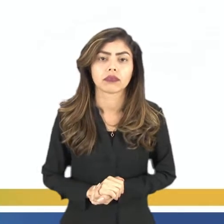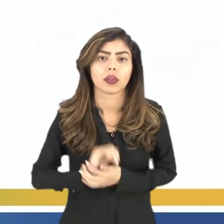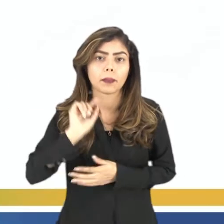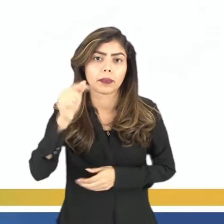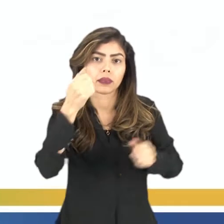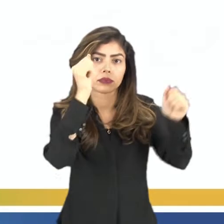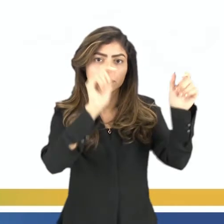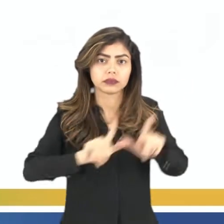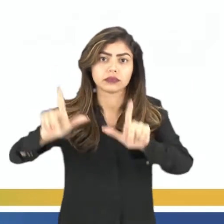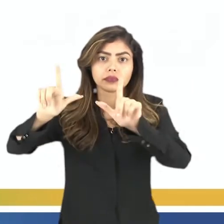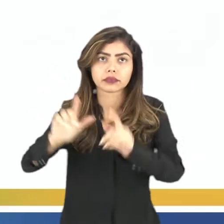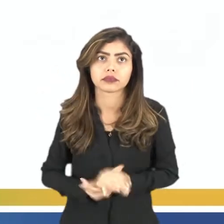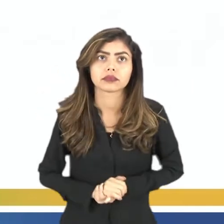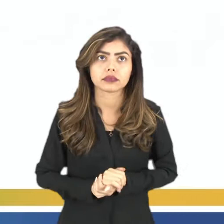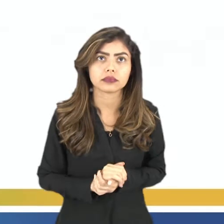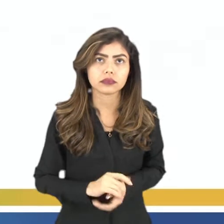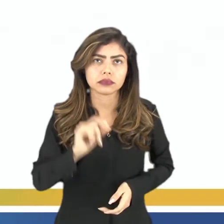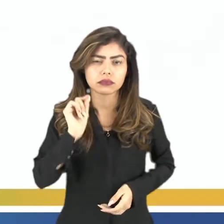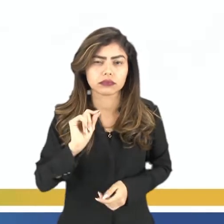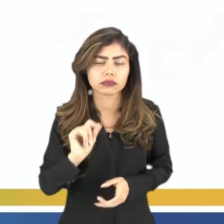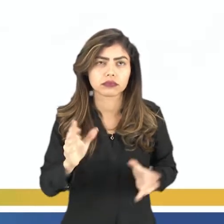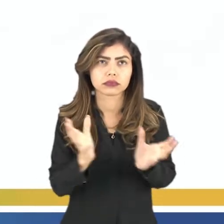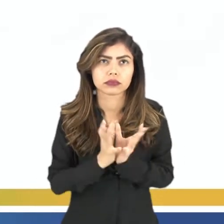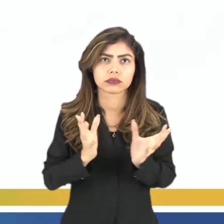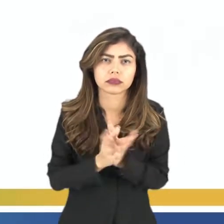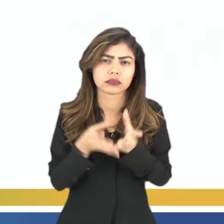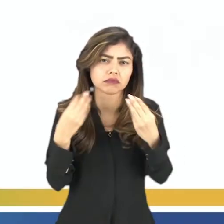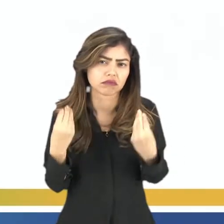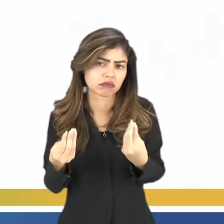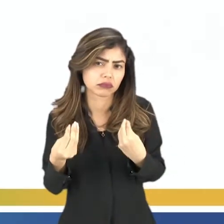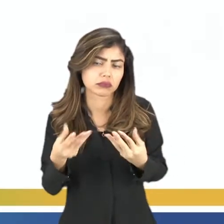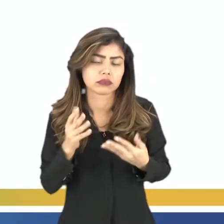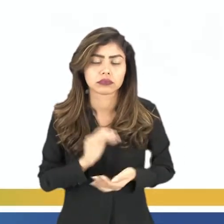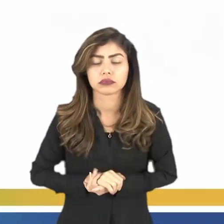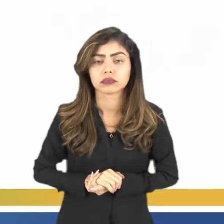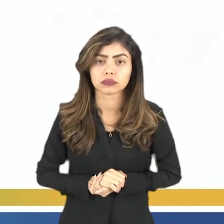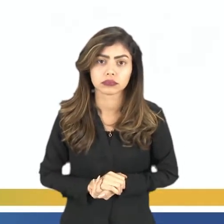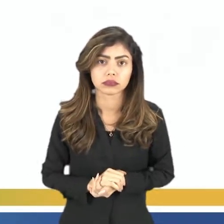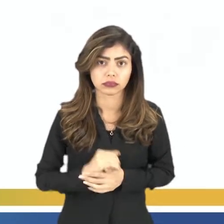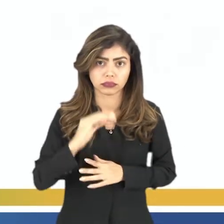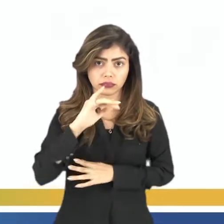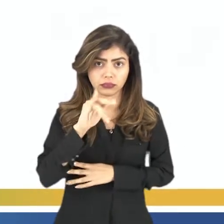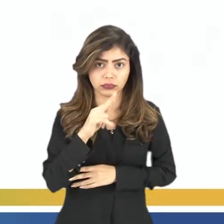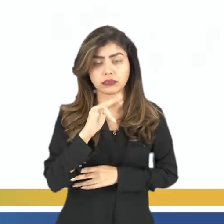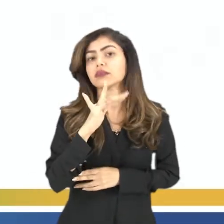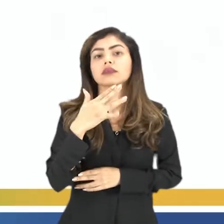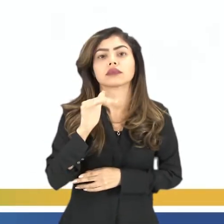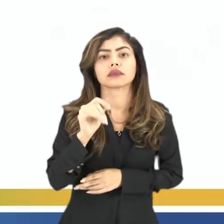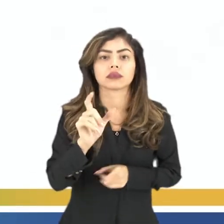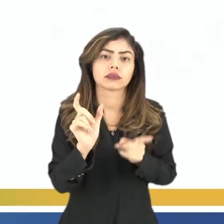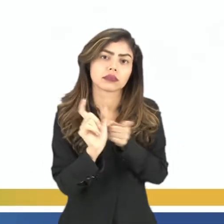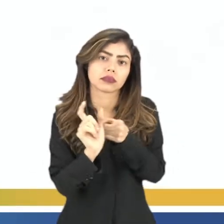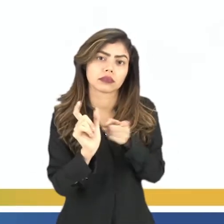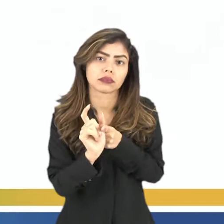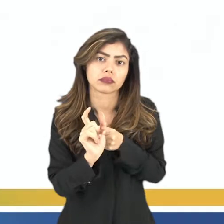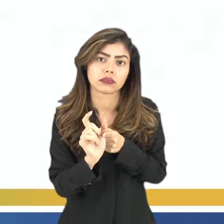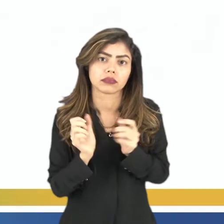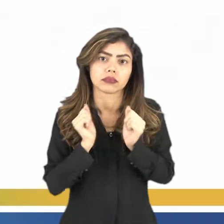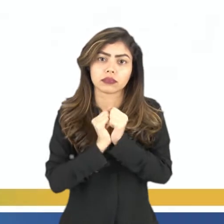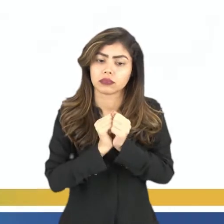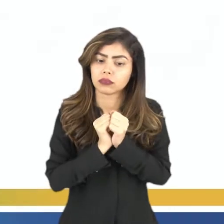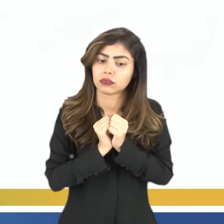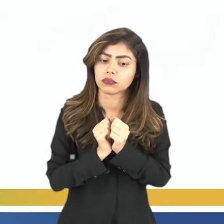Próximo slide. ¿Qué son las conjunciones y para qué sirven? Las conjunciones son palabras o un conjunto